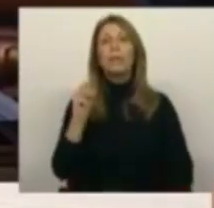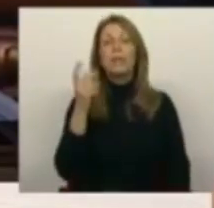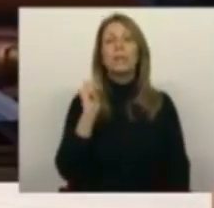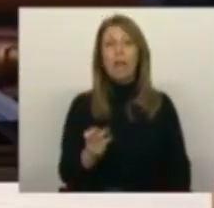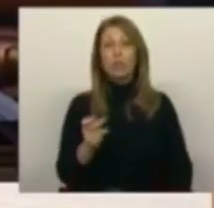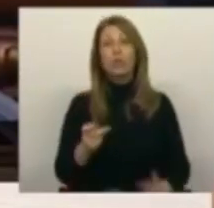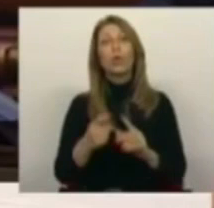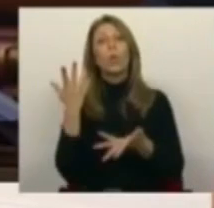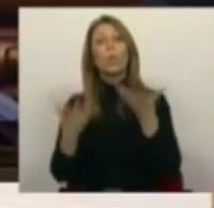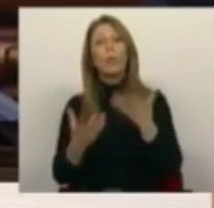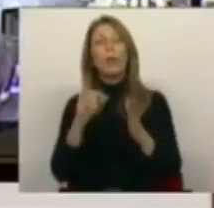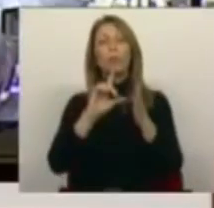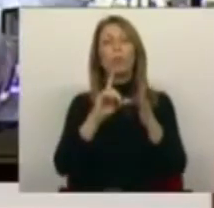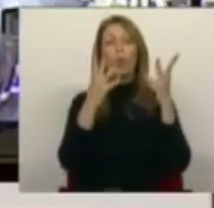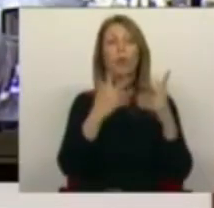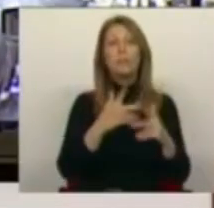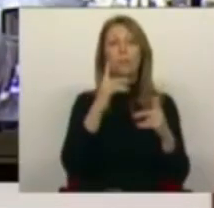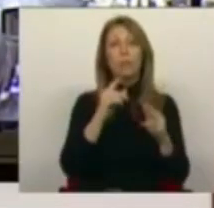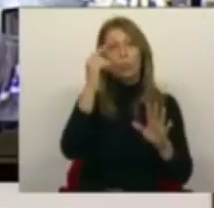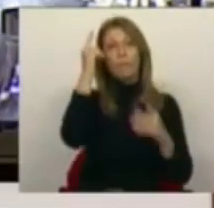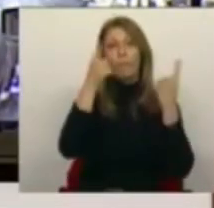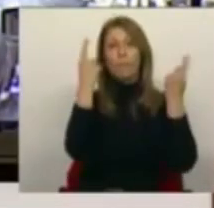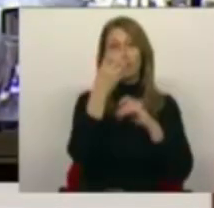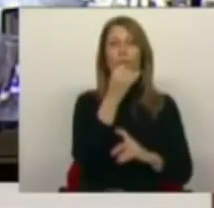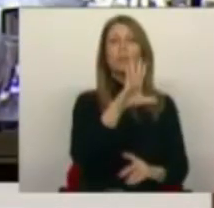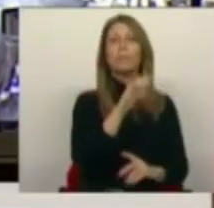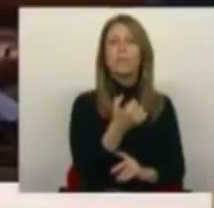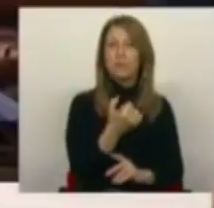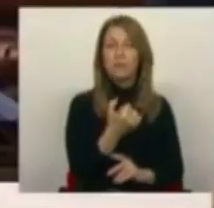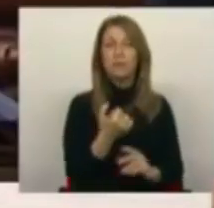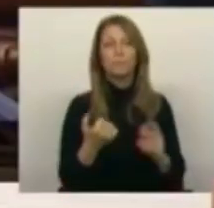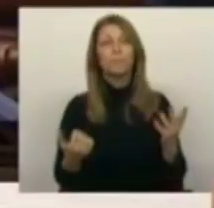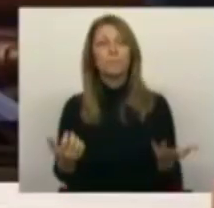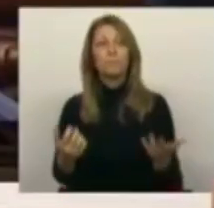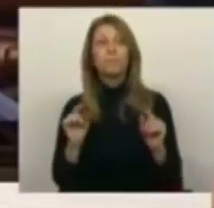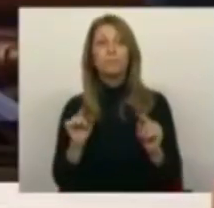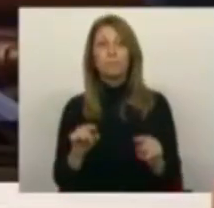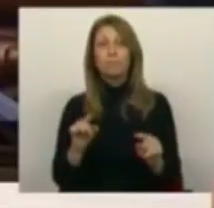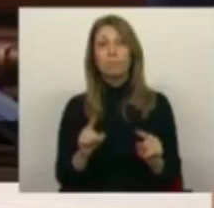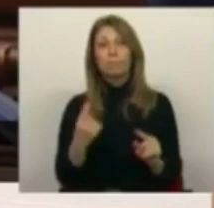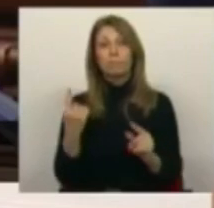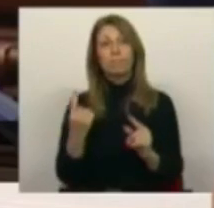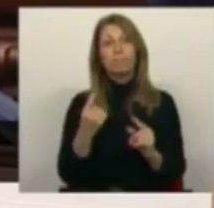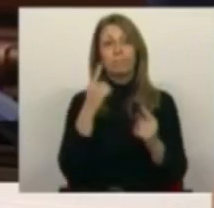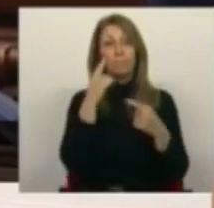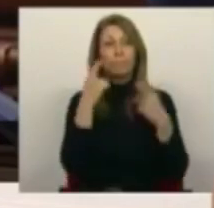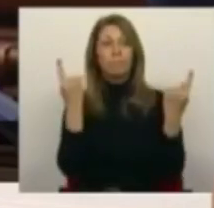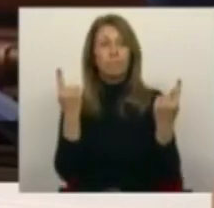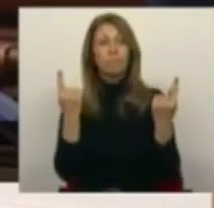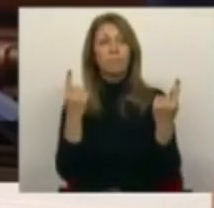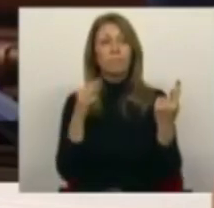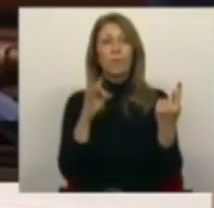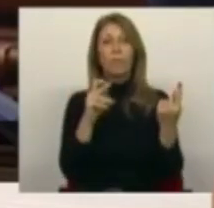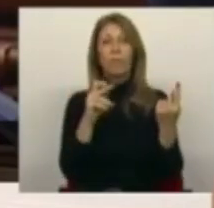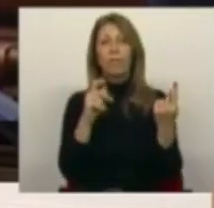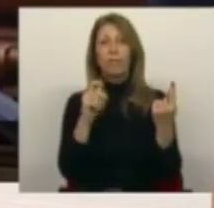orçamento projetado para 2015. Isto também, de alguma forma, também traduz que o FEFSE